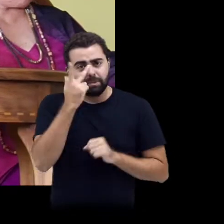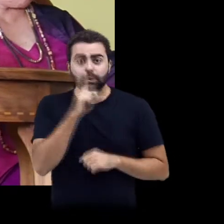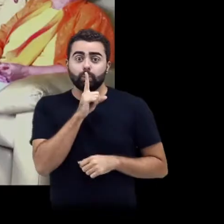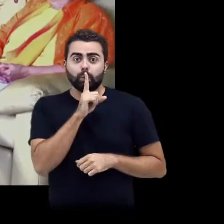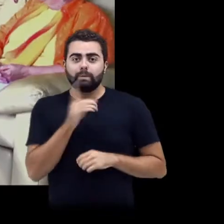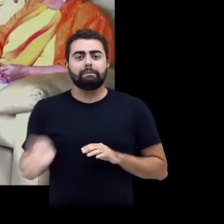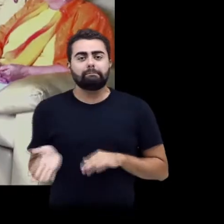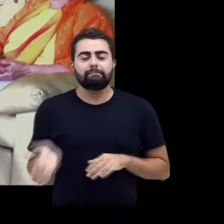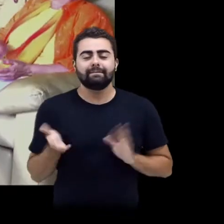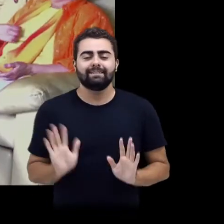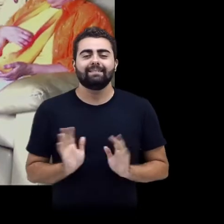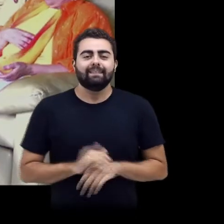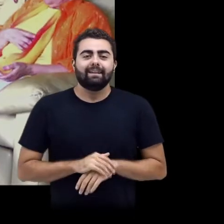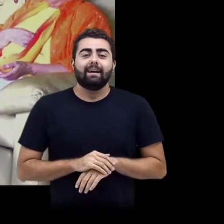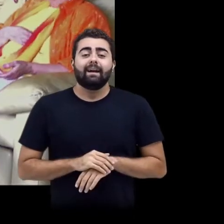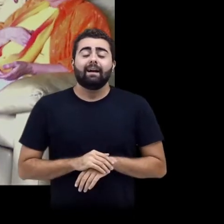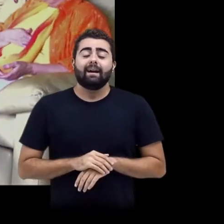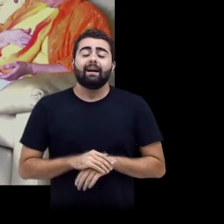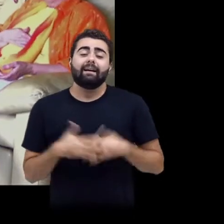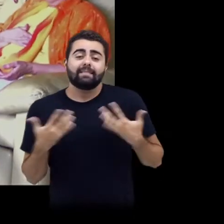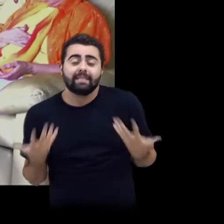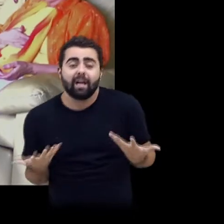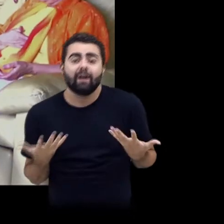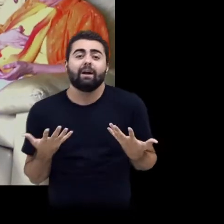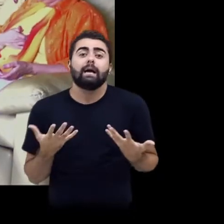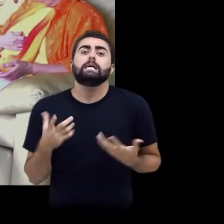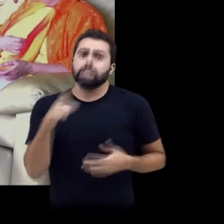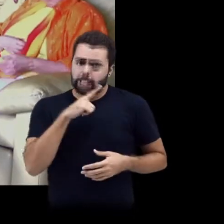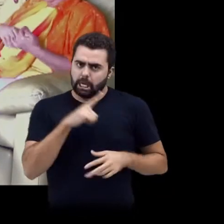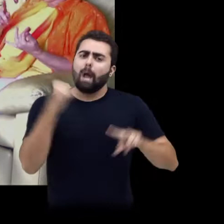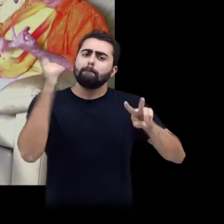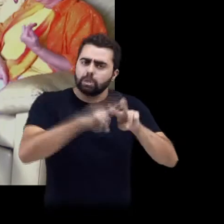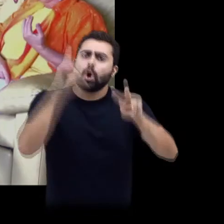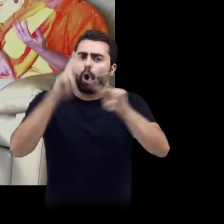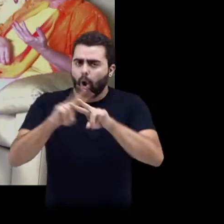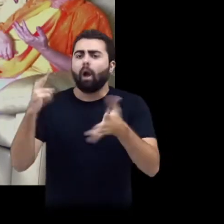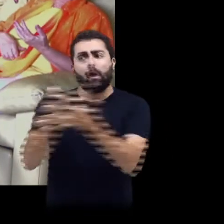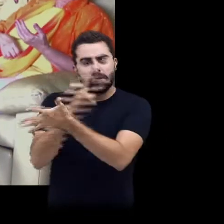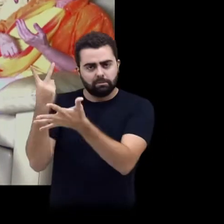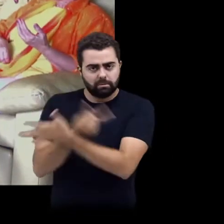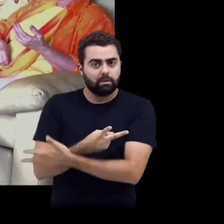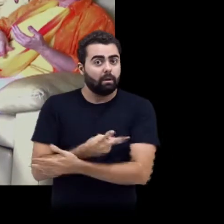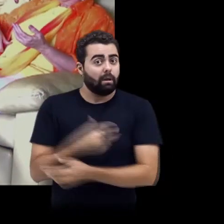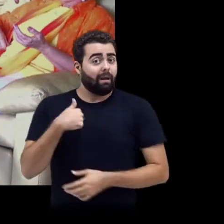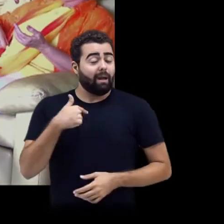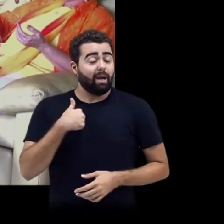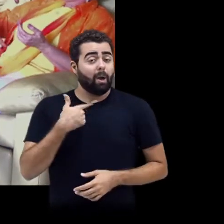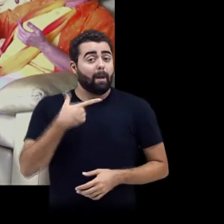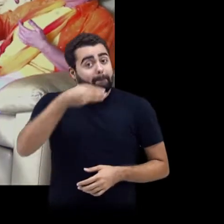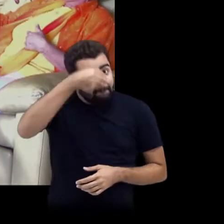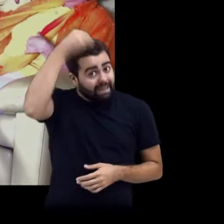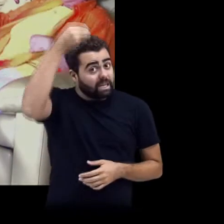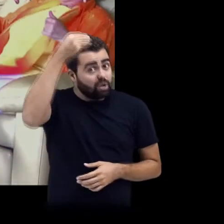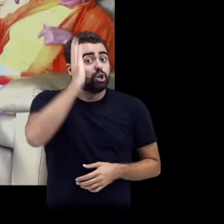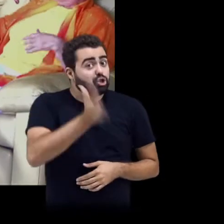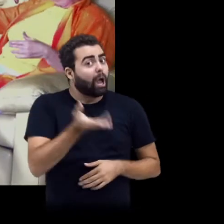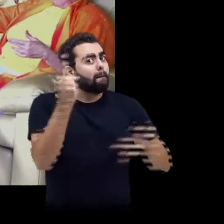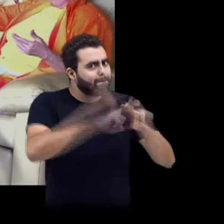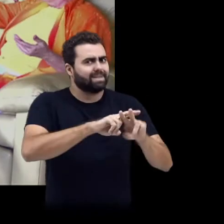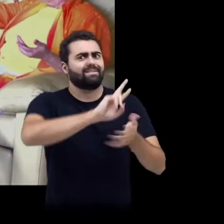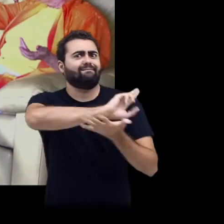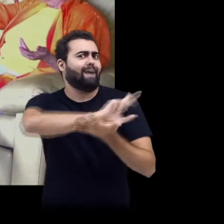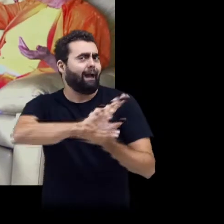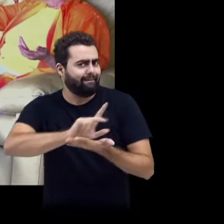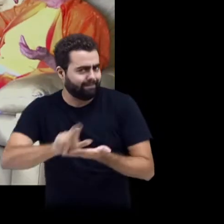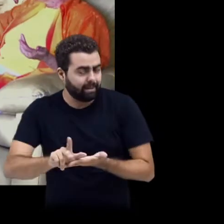ter havido prisões. Mas haviam prisões. Sim, houve meu prisões. Padrinho foi preso nessa época várias vezes. Tanto